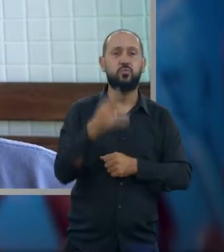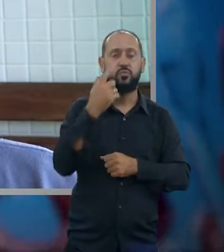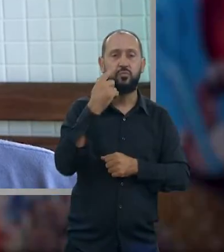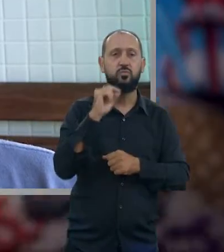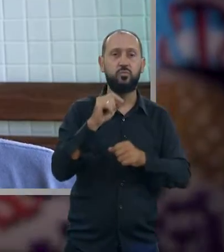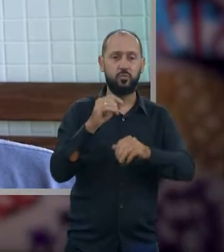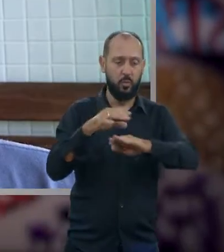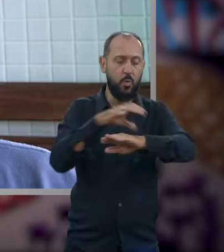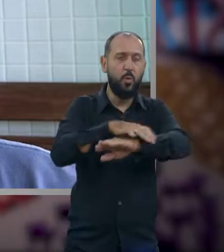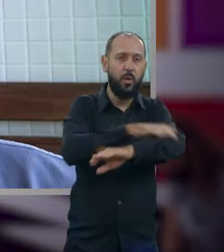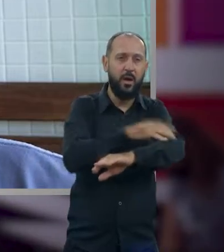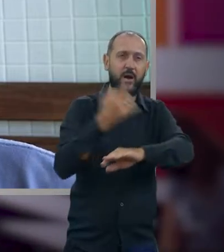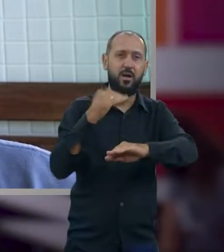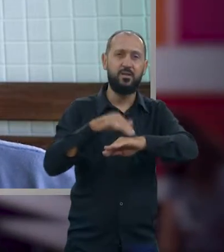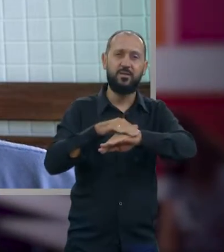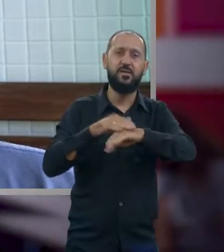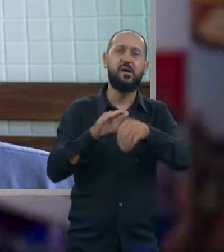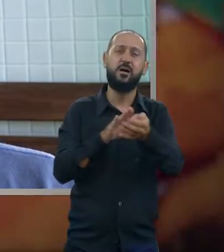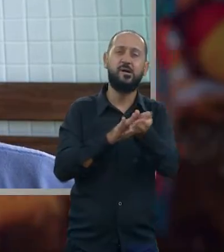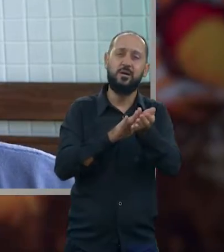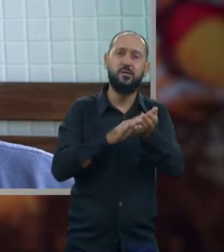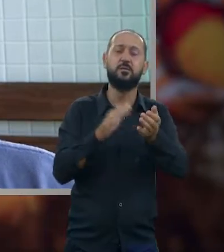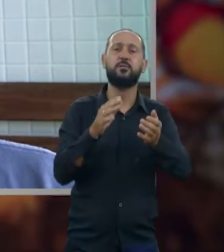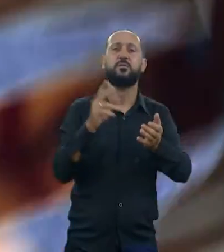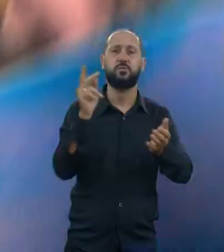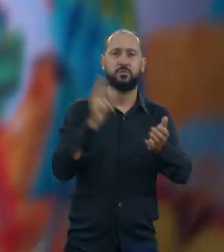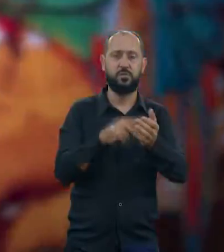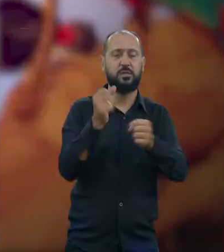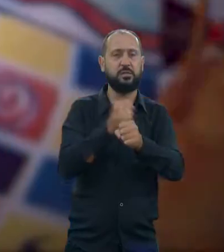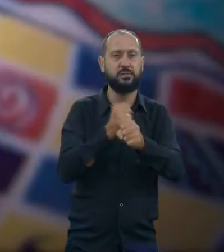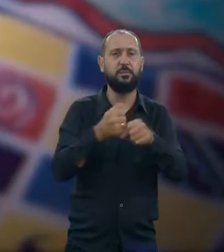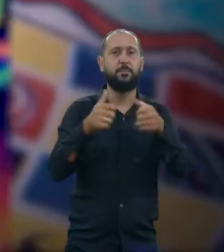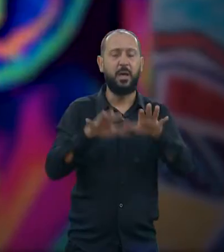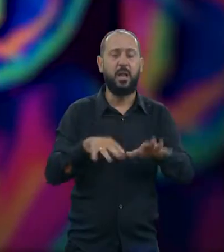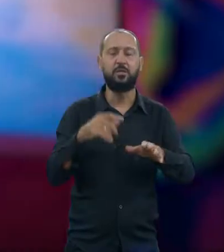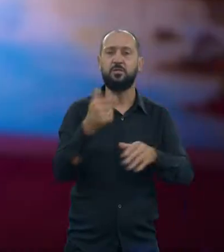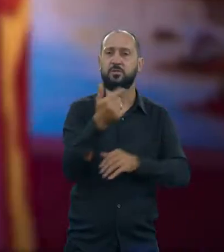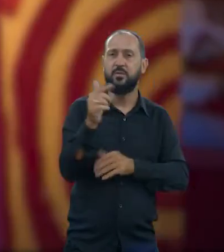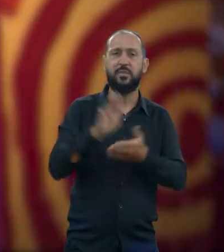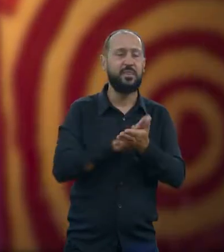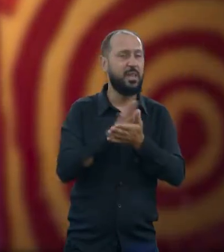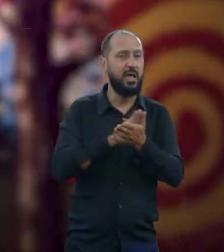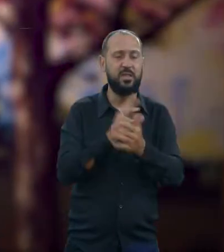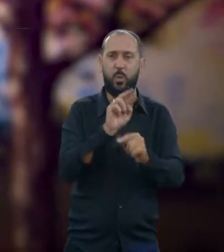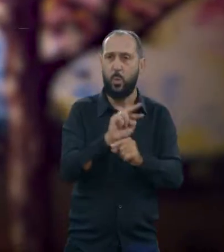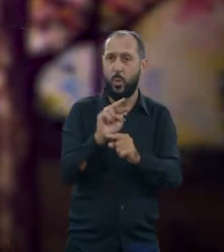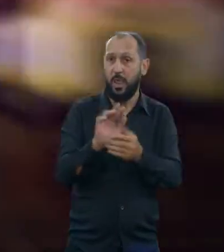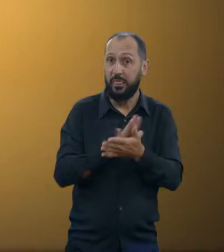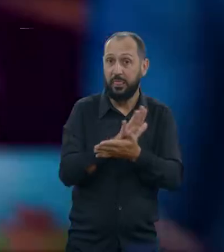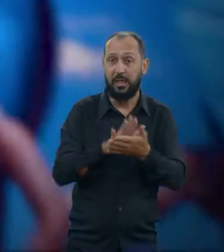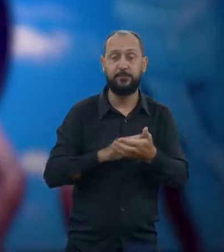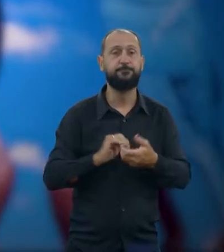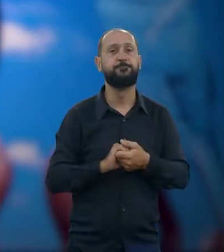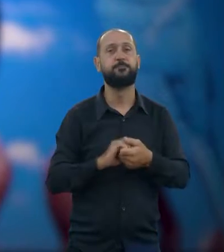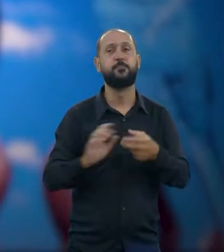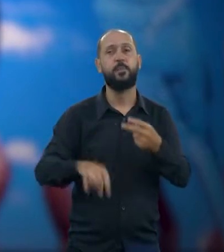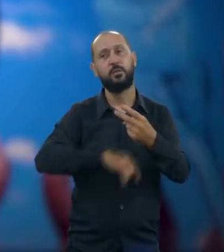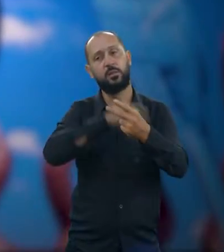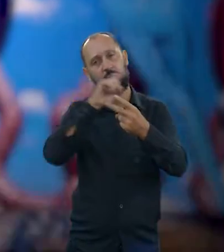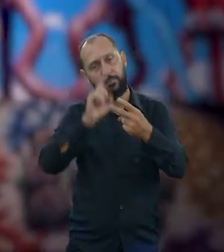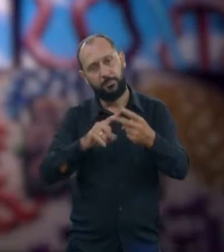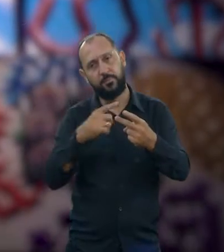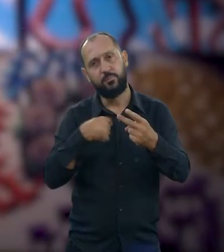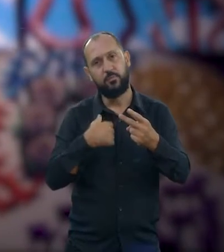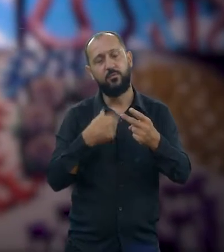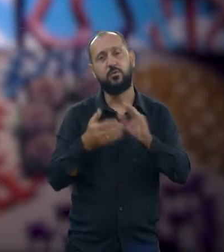revitalização de todos os pontos de desgaste que normalmente ocorrem mesmo. Essa escultura já está há anos ali sem nenhuma revitalização. Depois